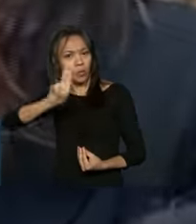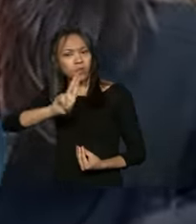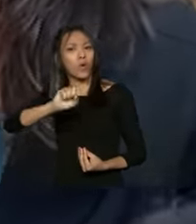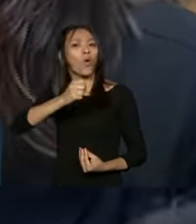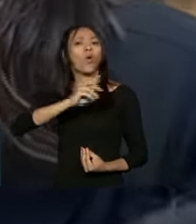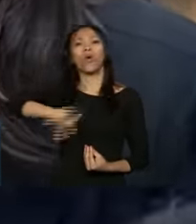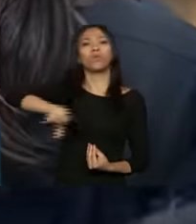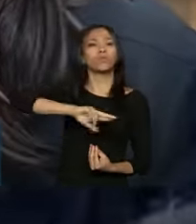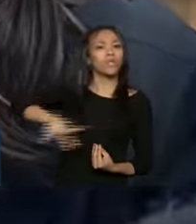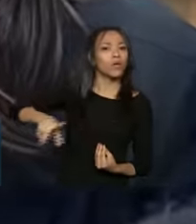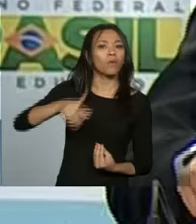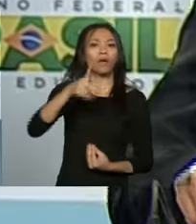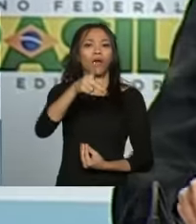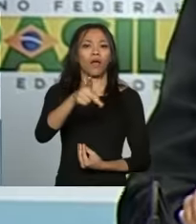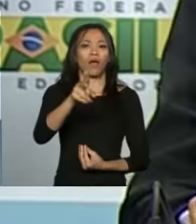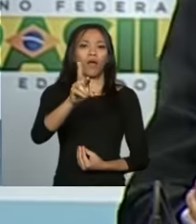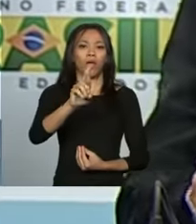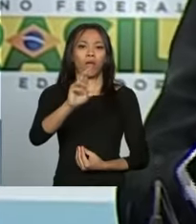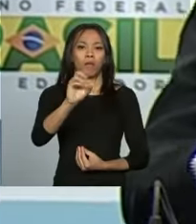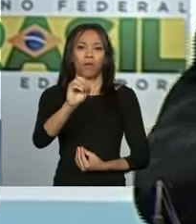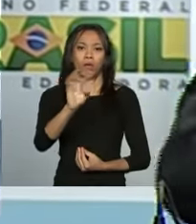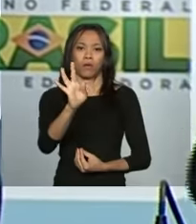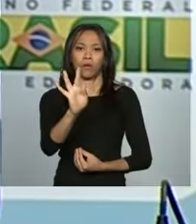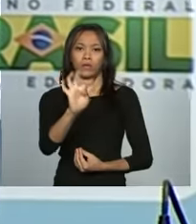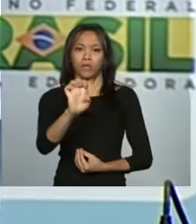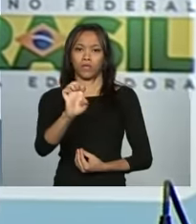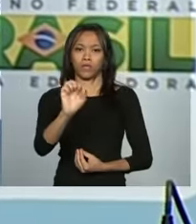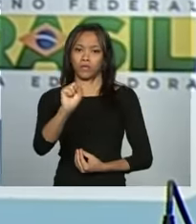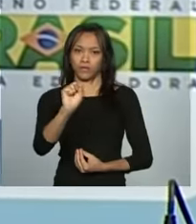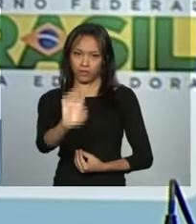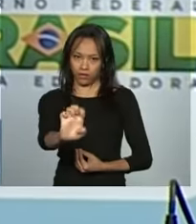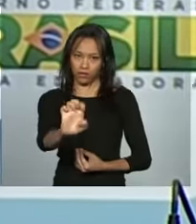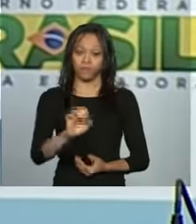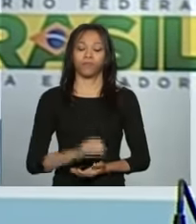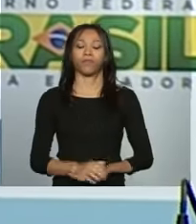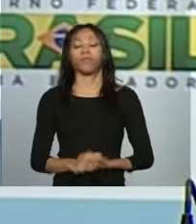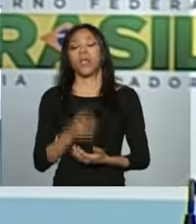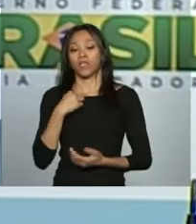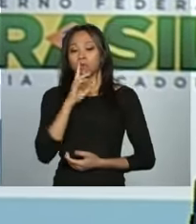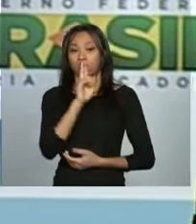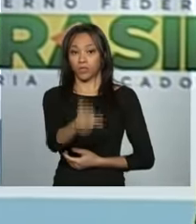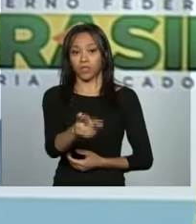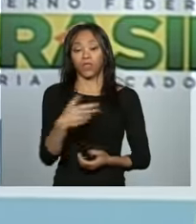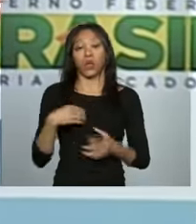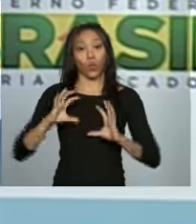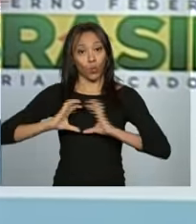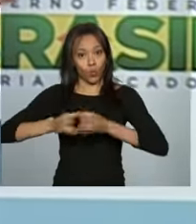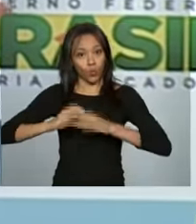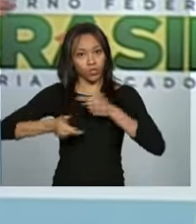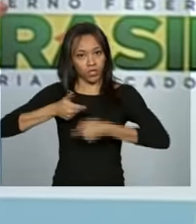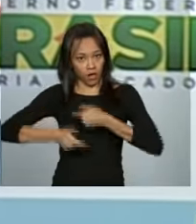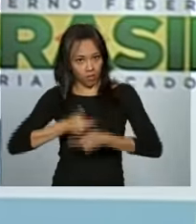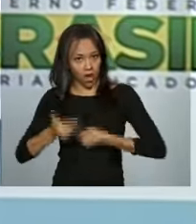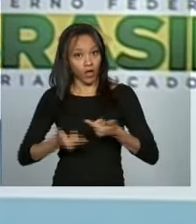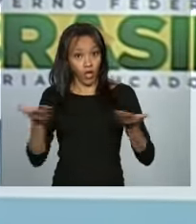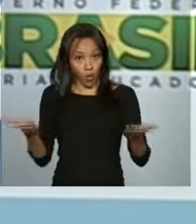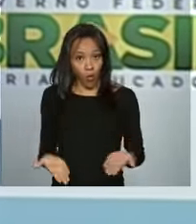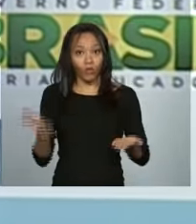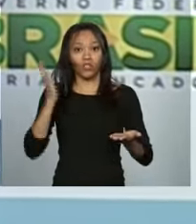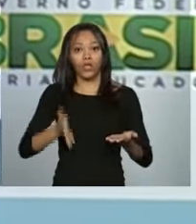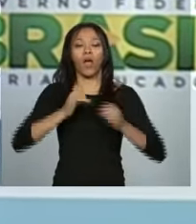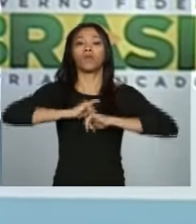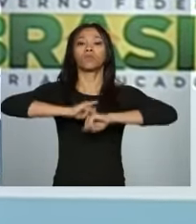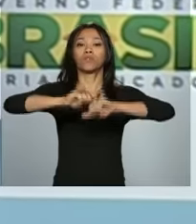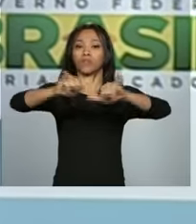exemplo natá olha Eh em relação a primeira questão da auditoria o grupo de trabalho intencional esse que nós estamos anunciando Como eu